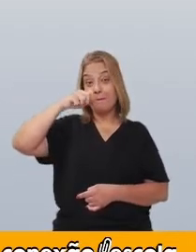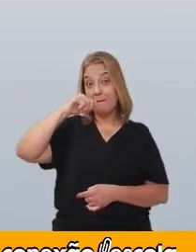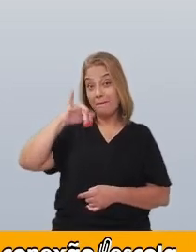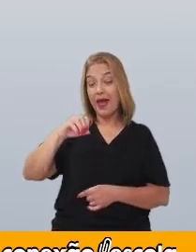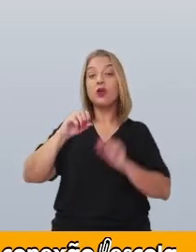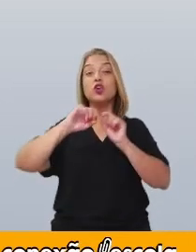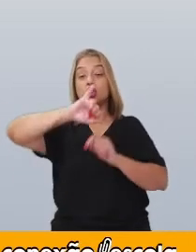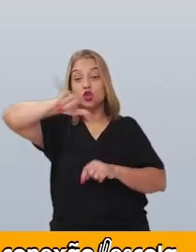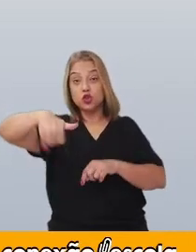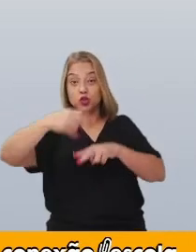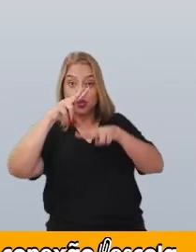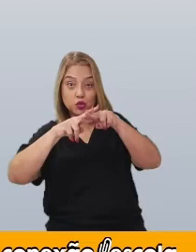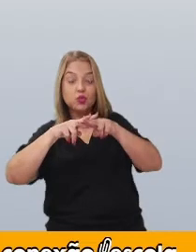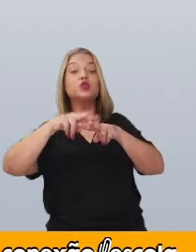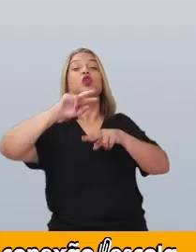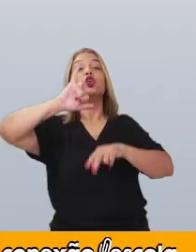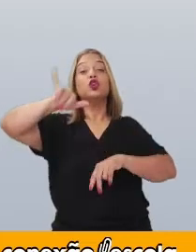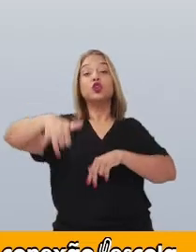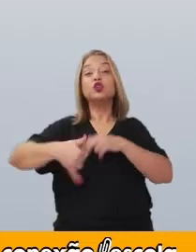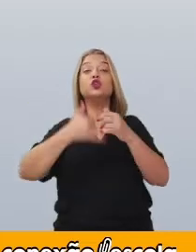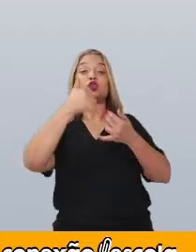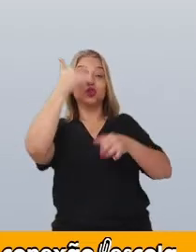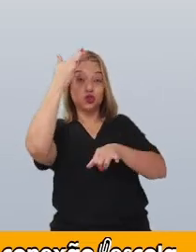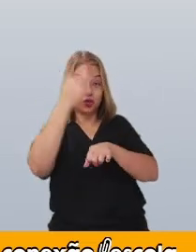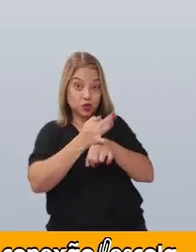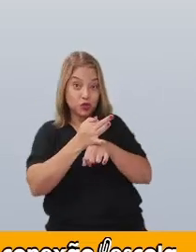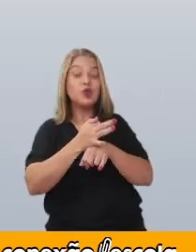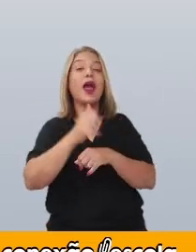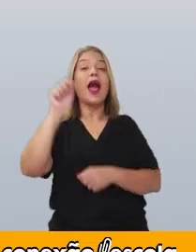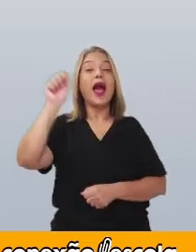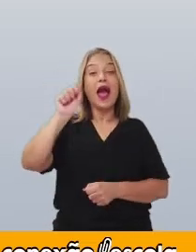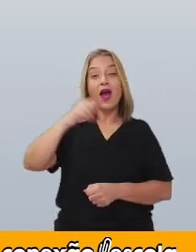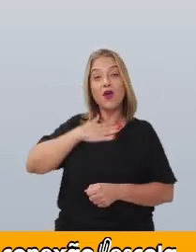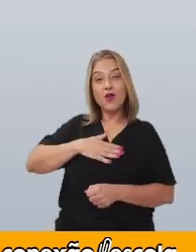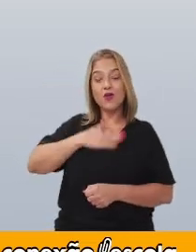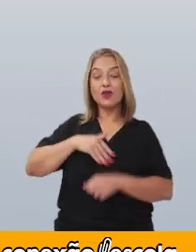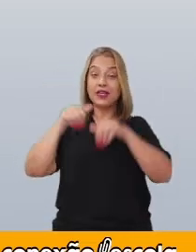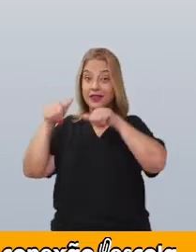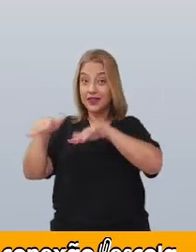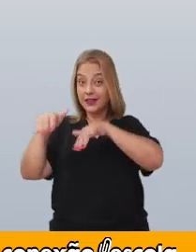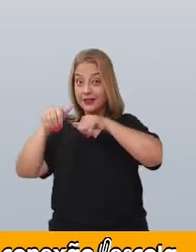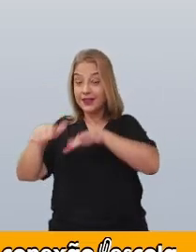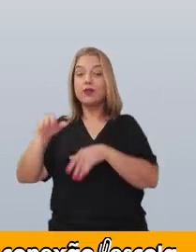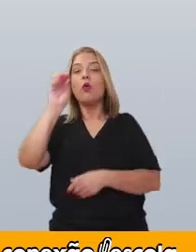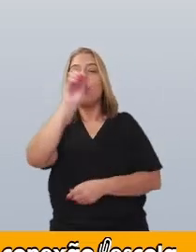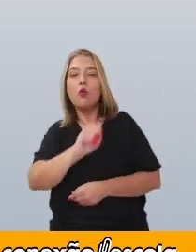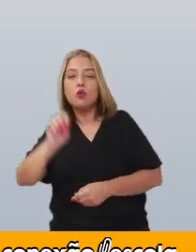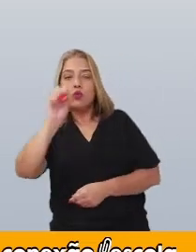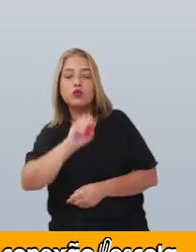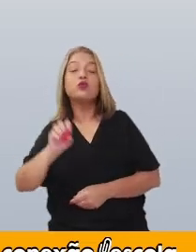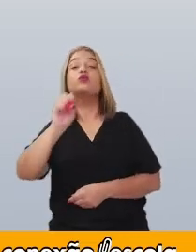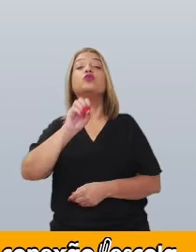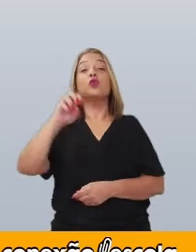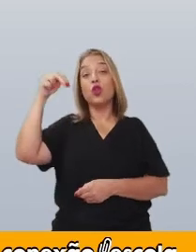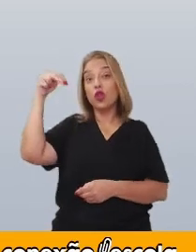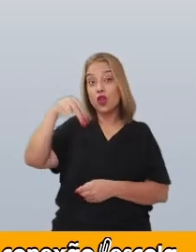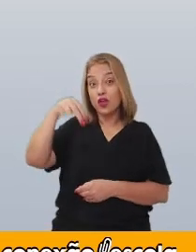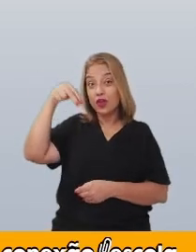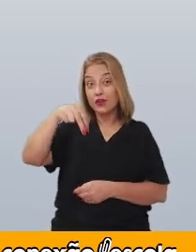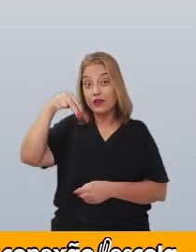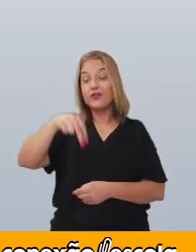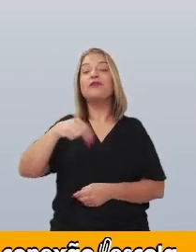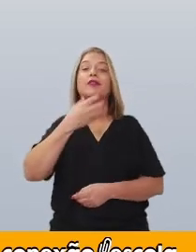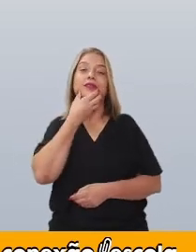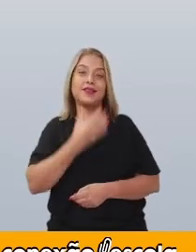junho, julho, agosto, setembro, outubro, novembro